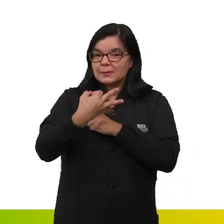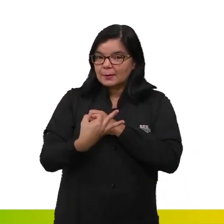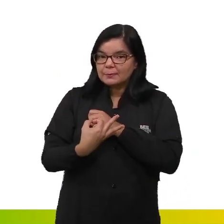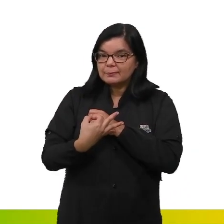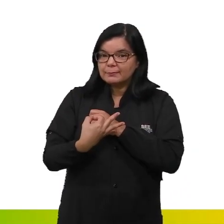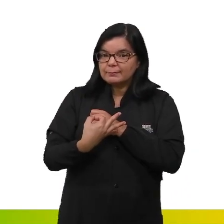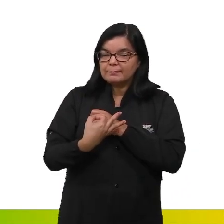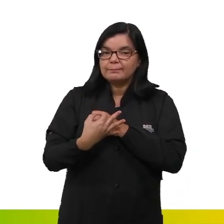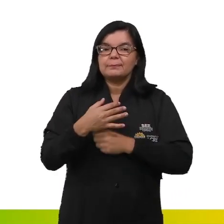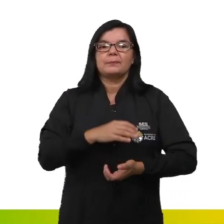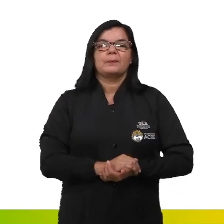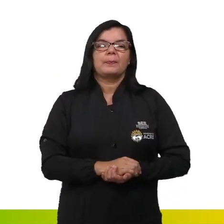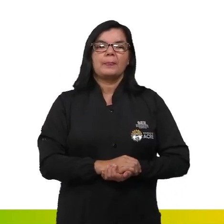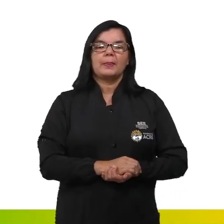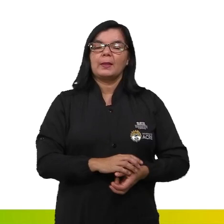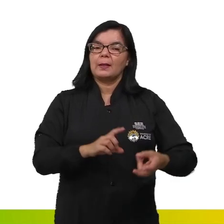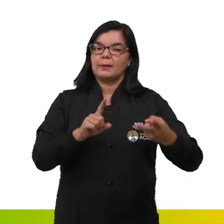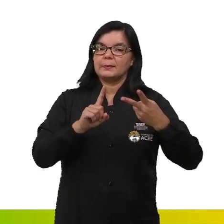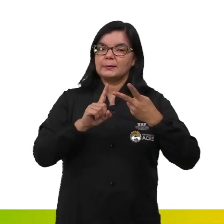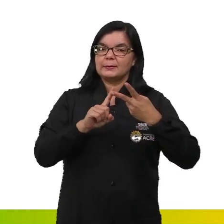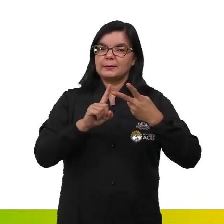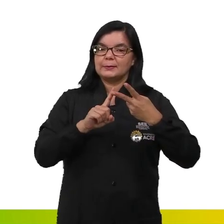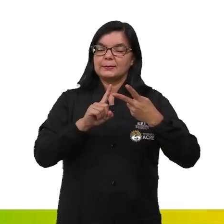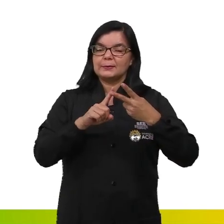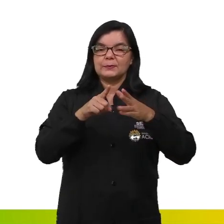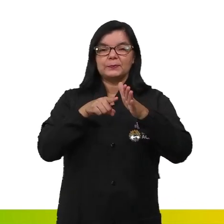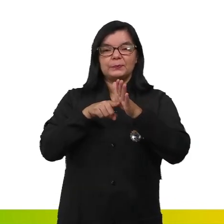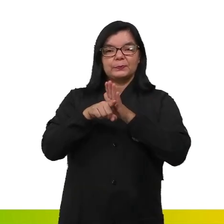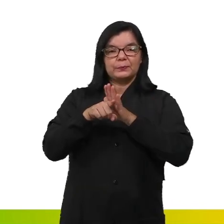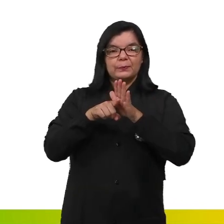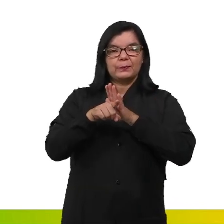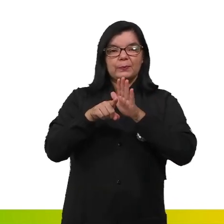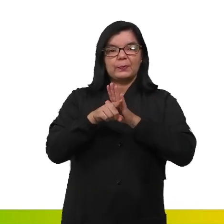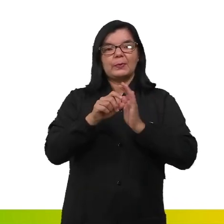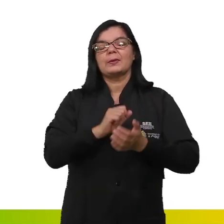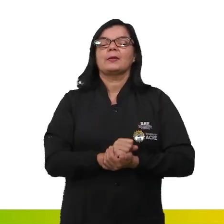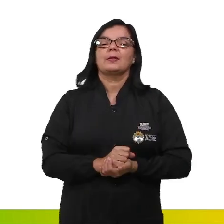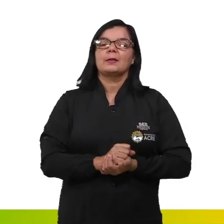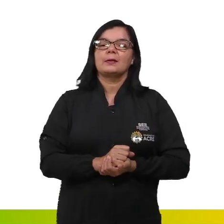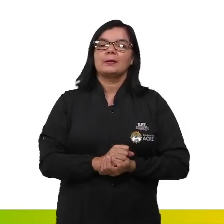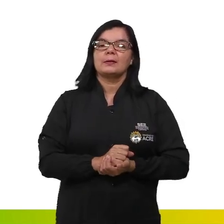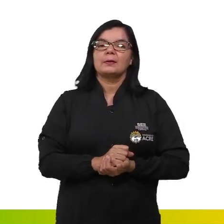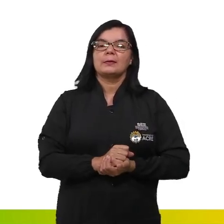Correto? Agora vamos para a questão 2.